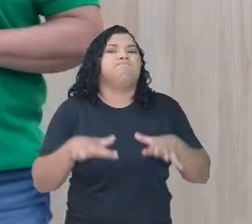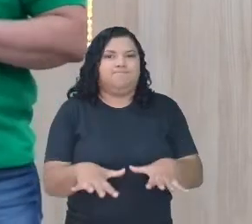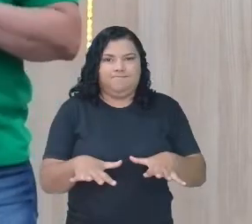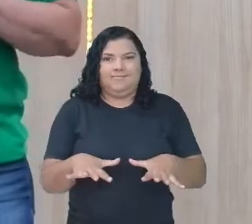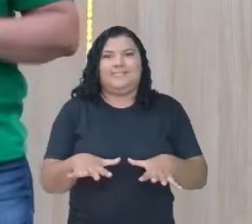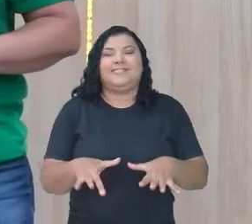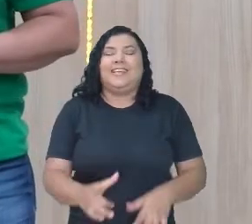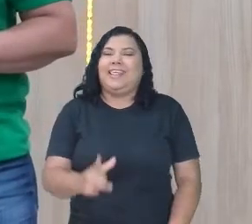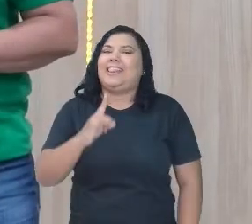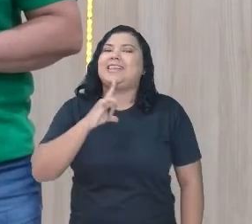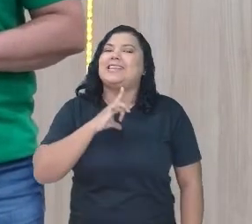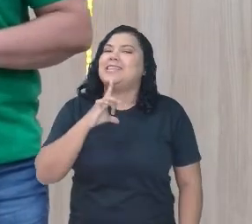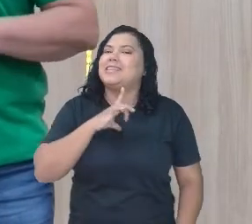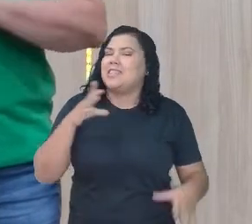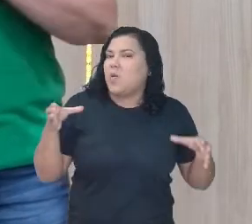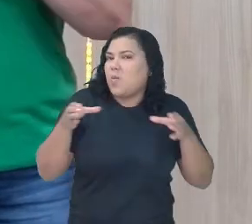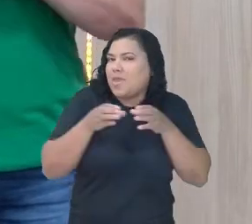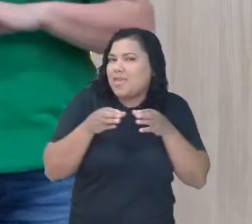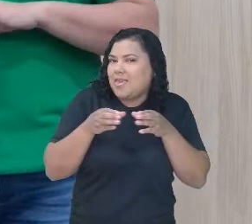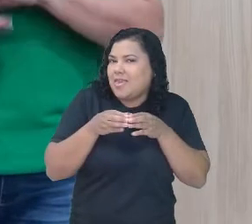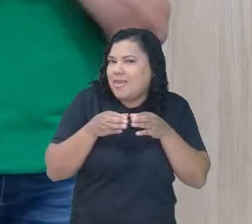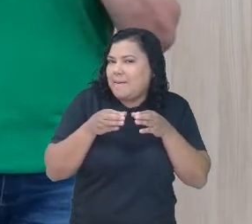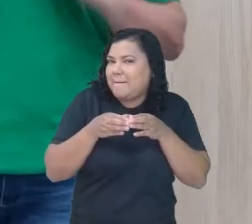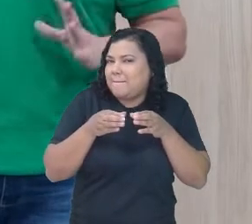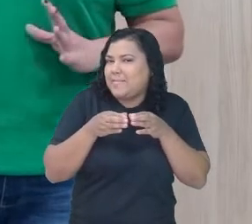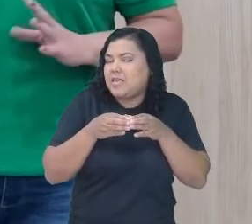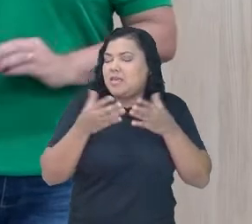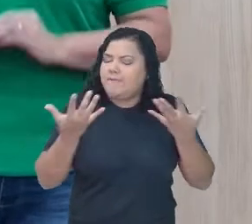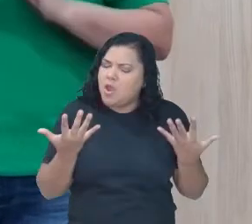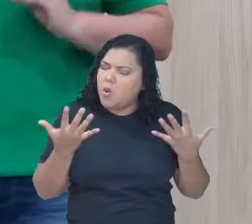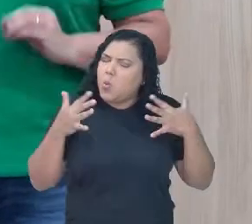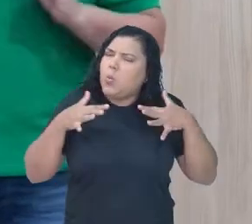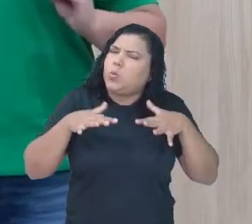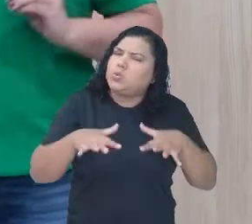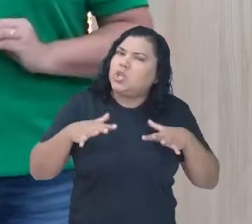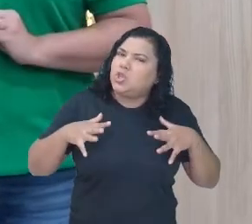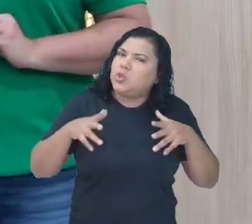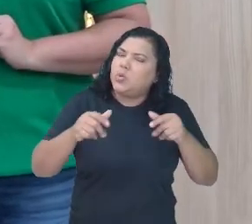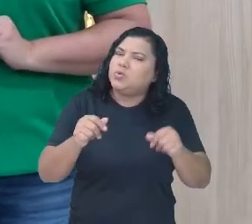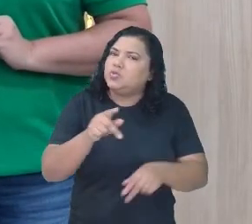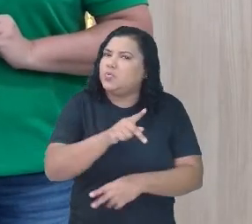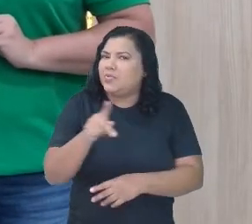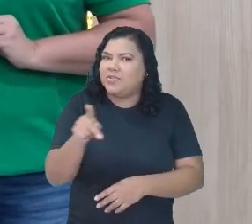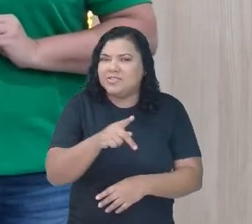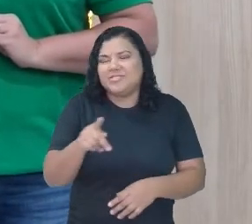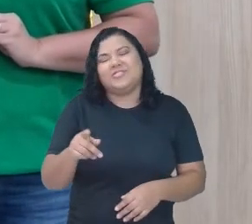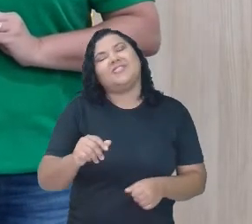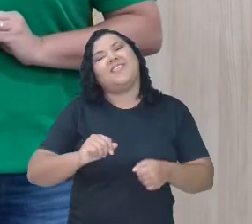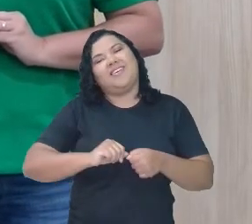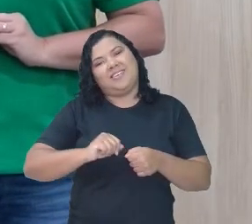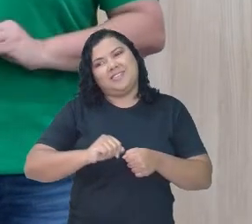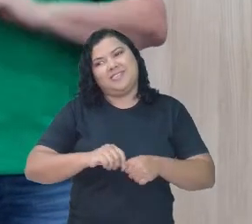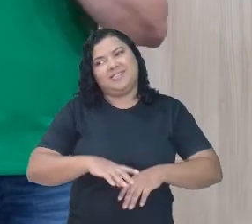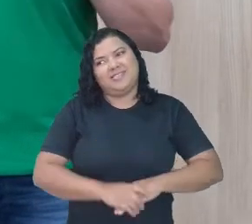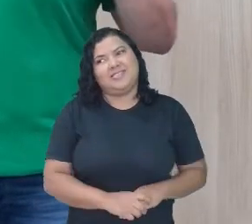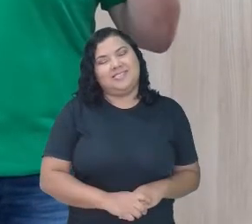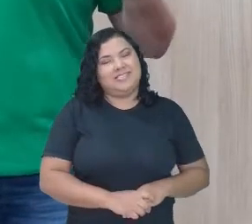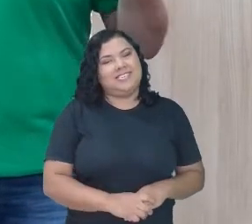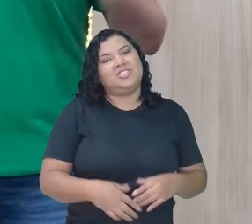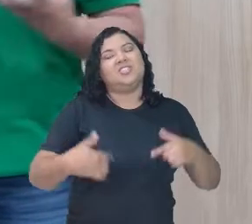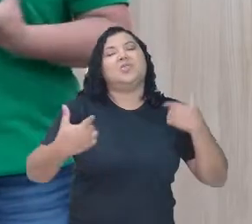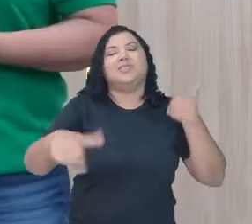ela tem uma equipe que faz aquela inclusão e todos os professores fazem isso, não é?